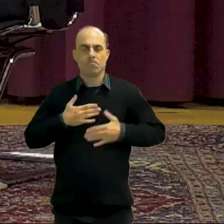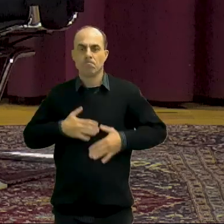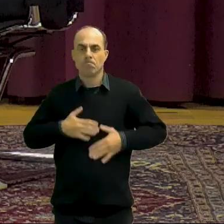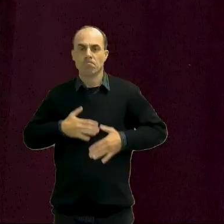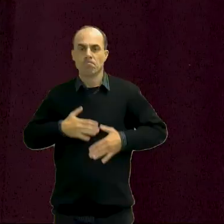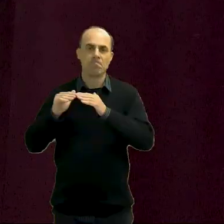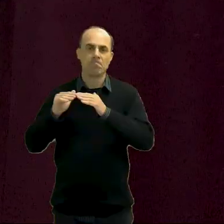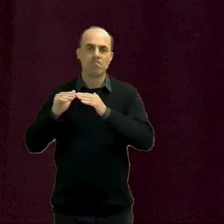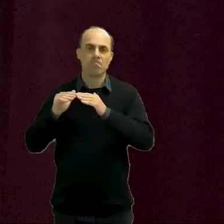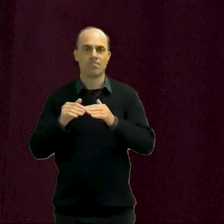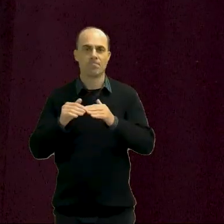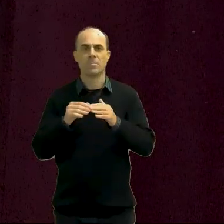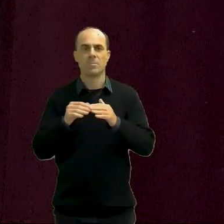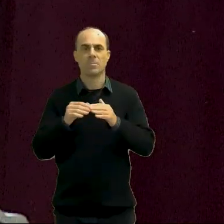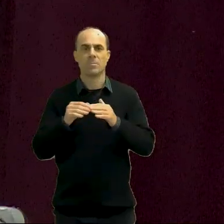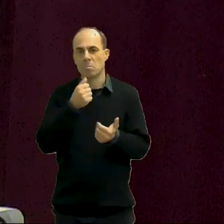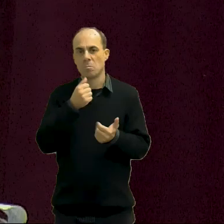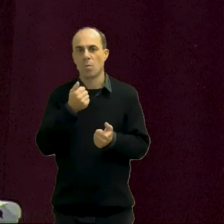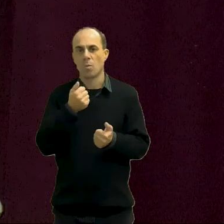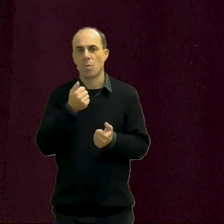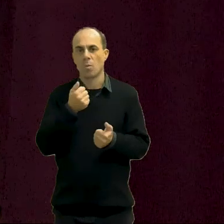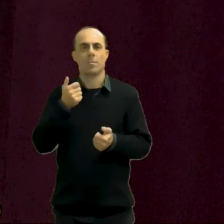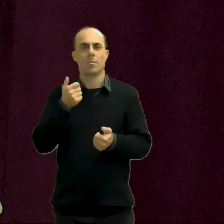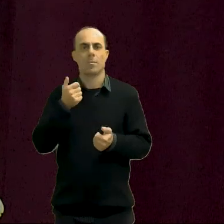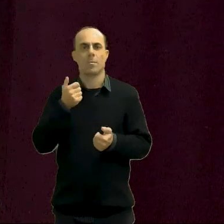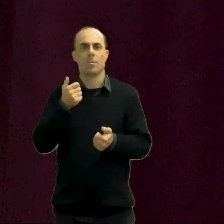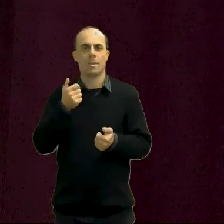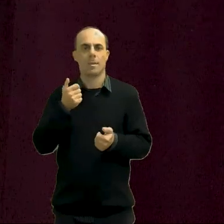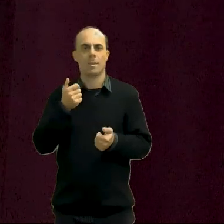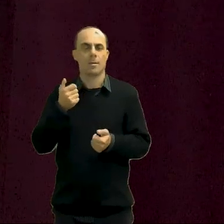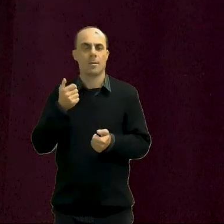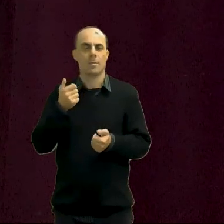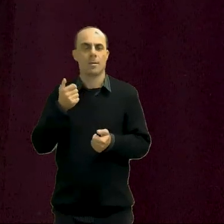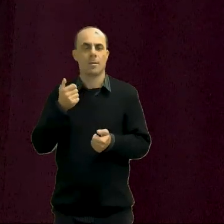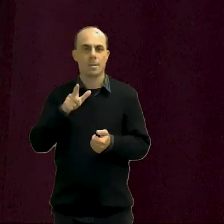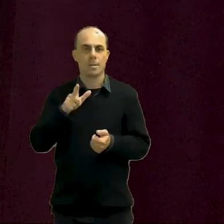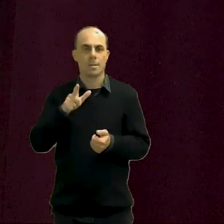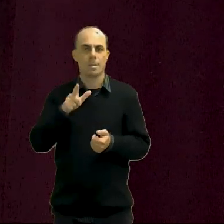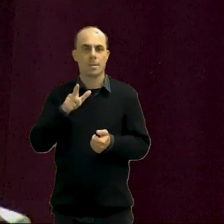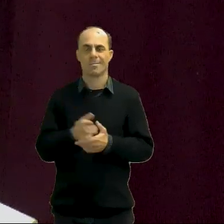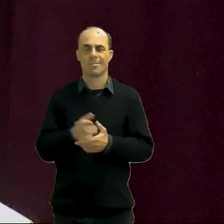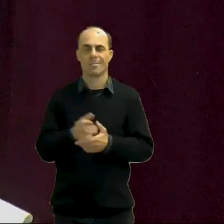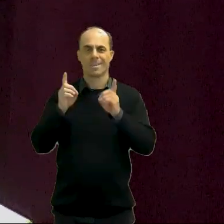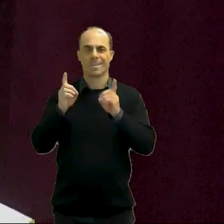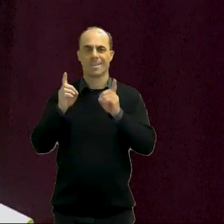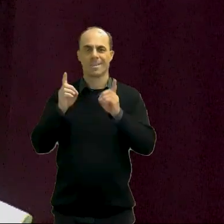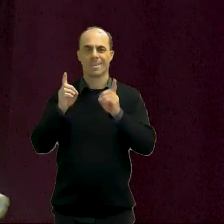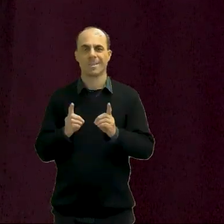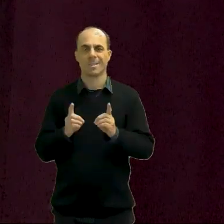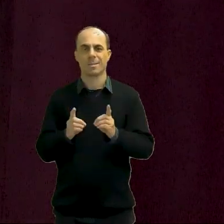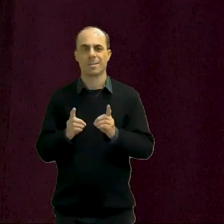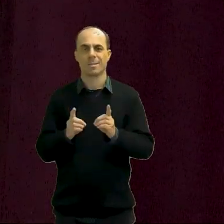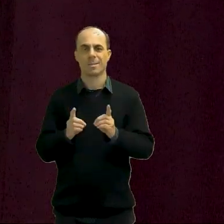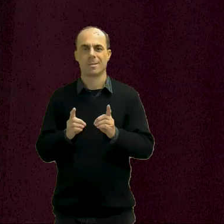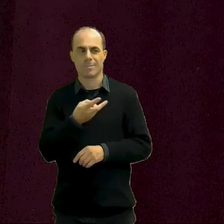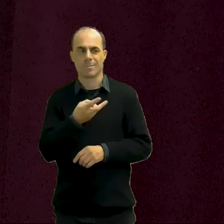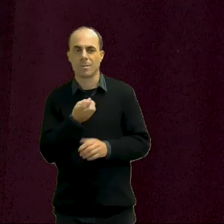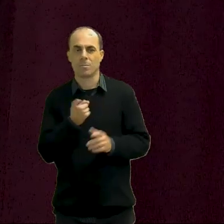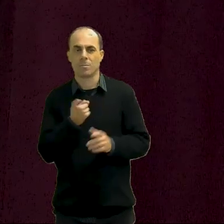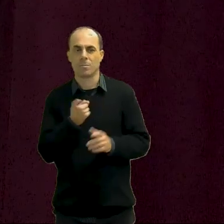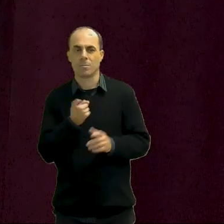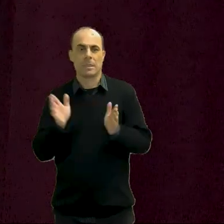disse possível né Eh já vi caso por exemplo de pessoa com deficiência que não tinha acessibilidade no dia da votação